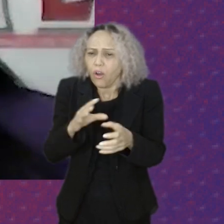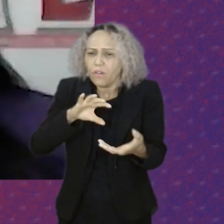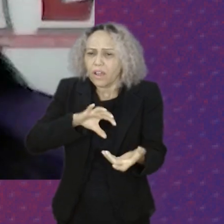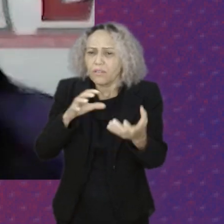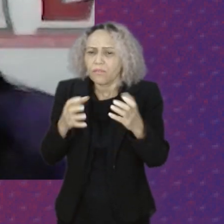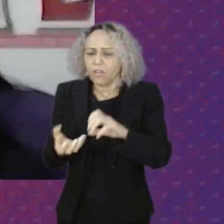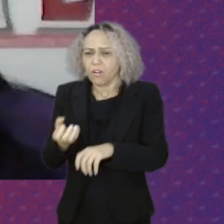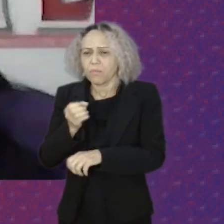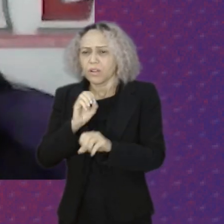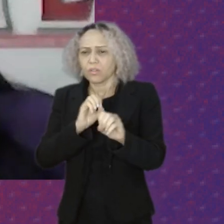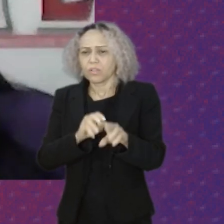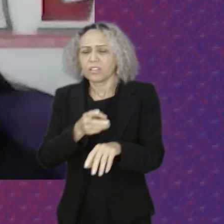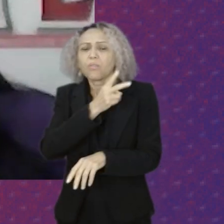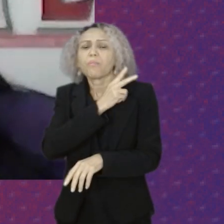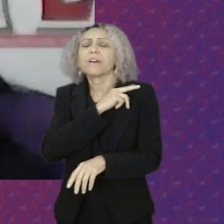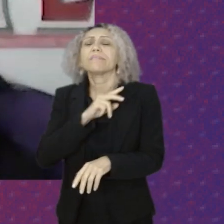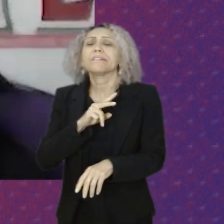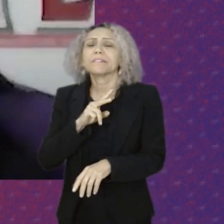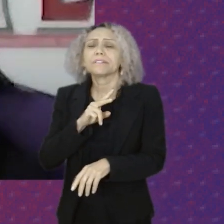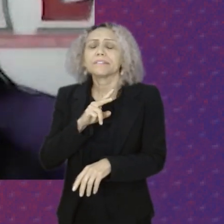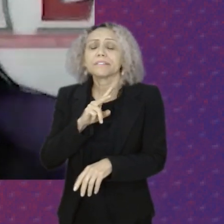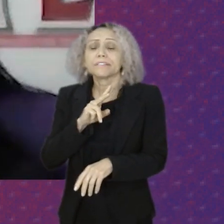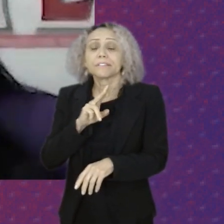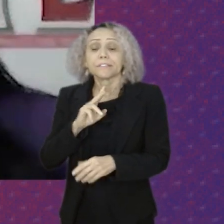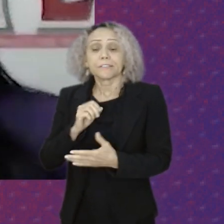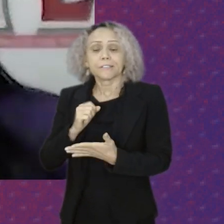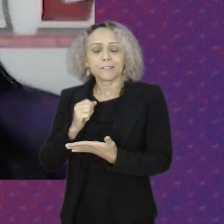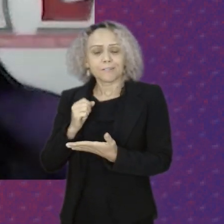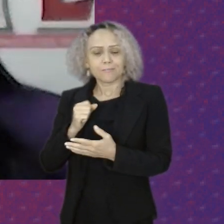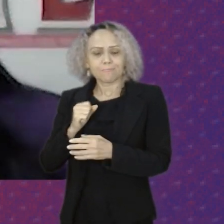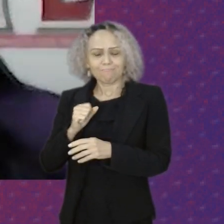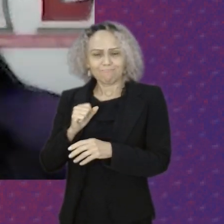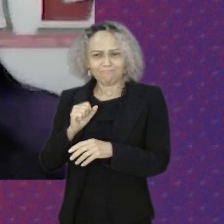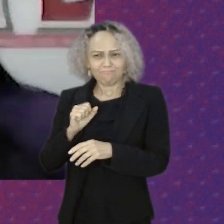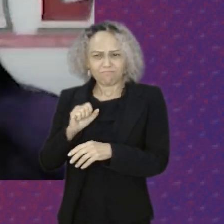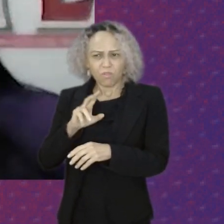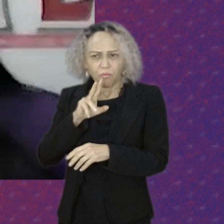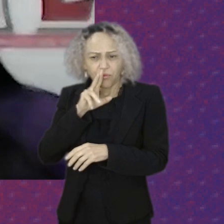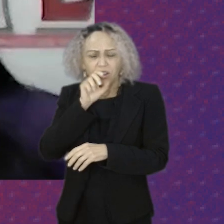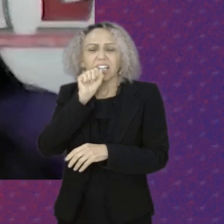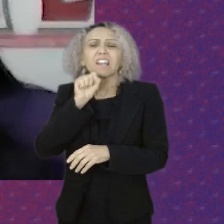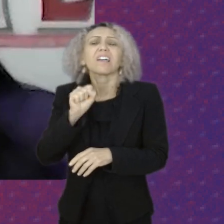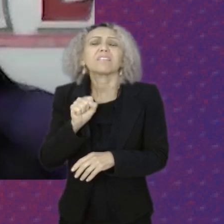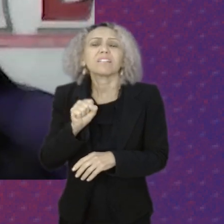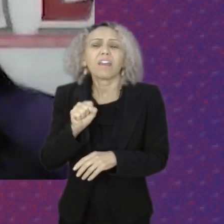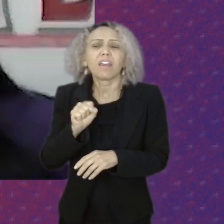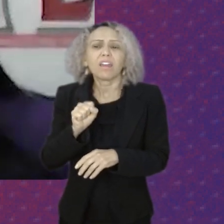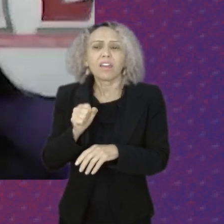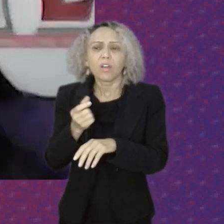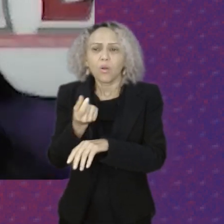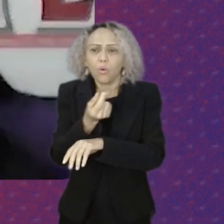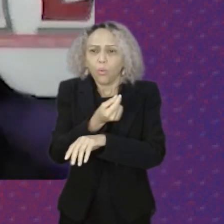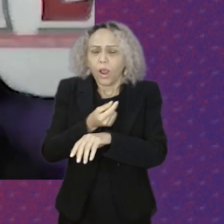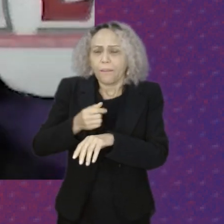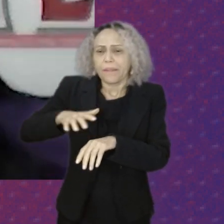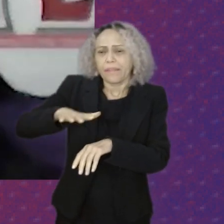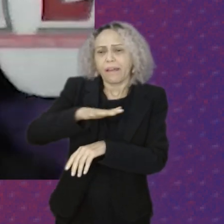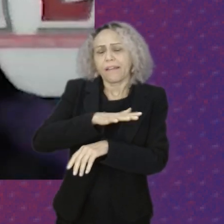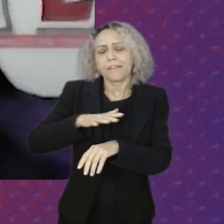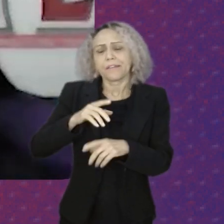também o capitalismo. Porque essa modalidade de ensino, ela